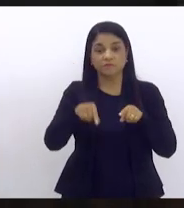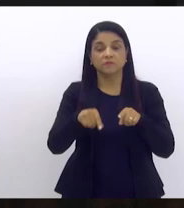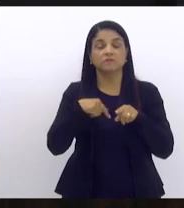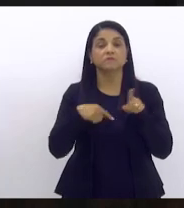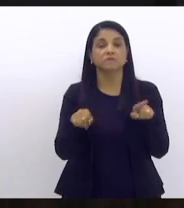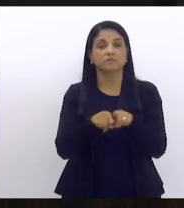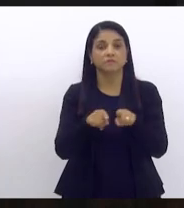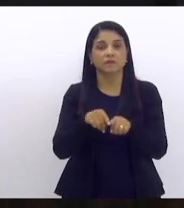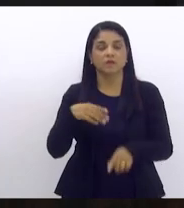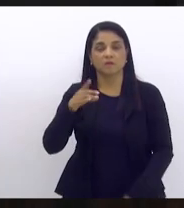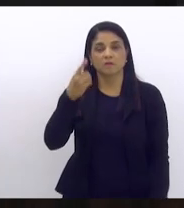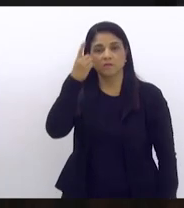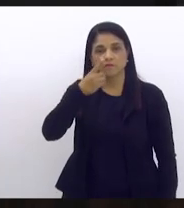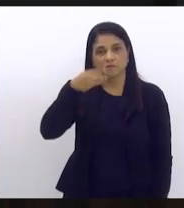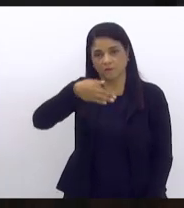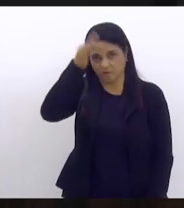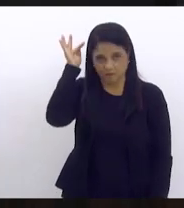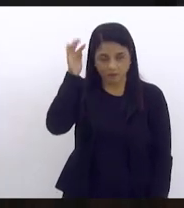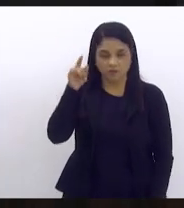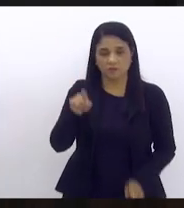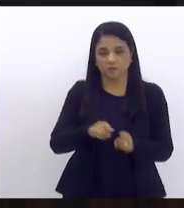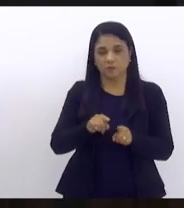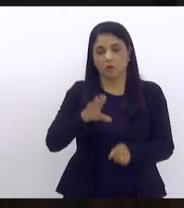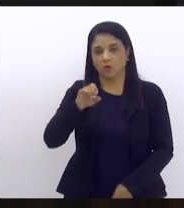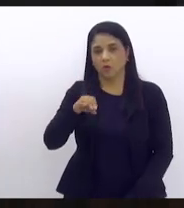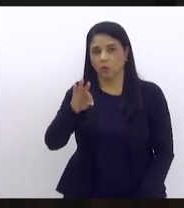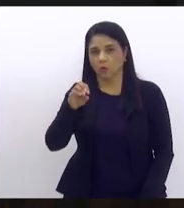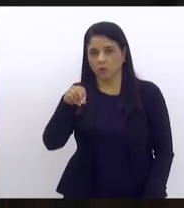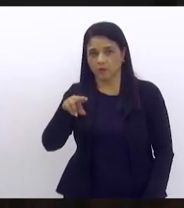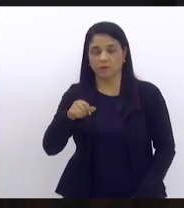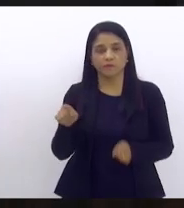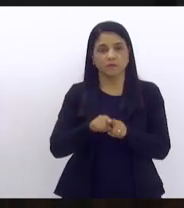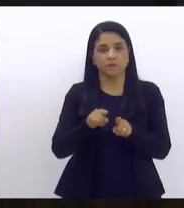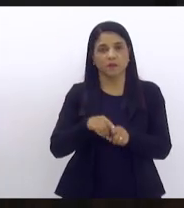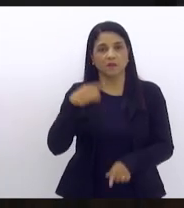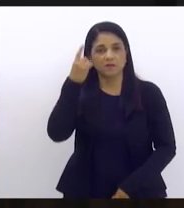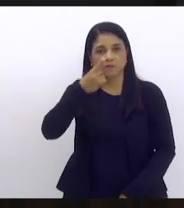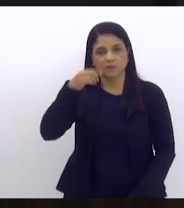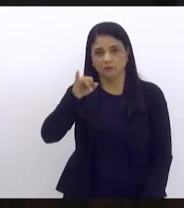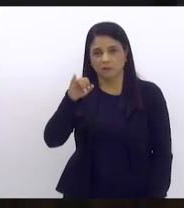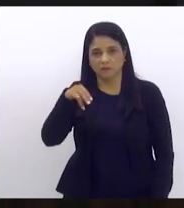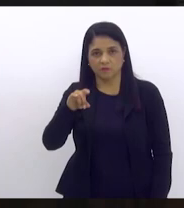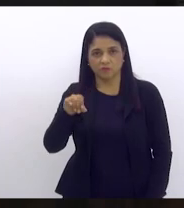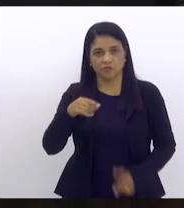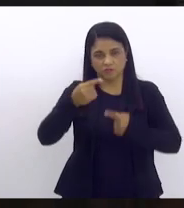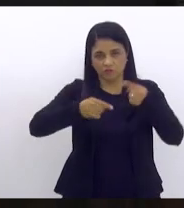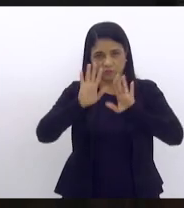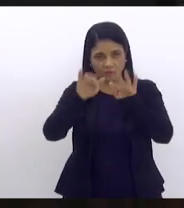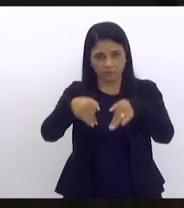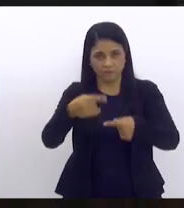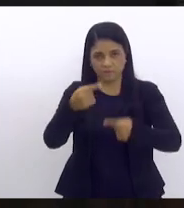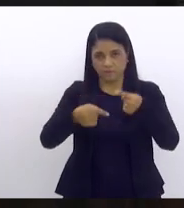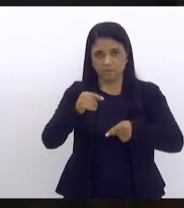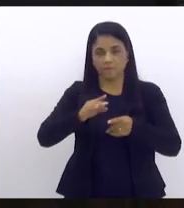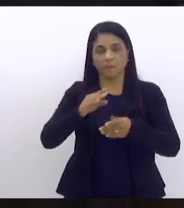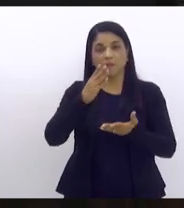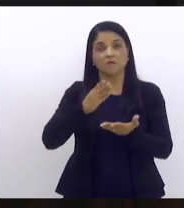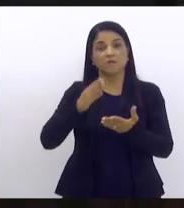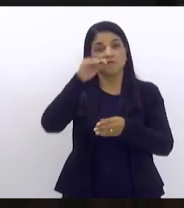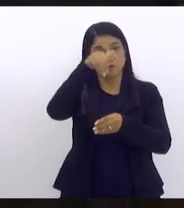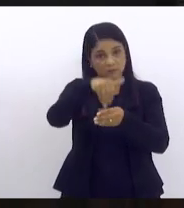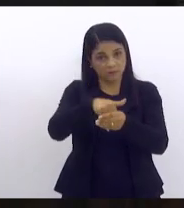Otone de Paula Pai e Índia Armelau. Em discussão, não havendo quem queira discutir, encerrada a discussão.